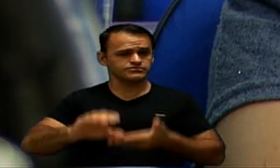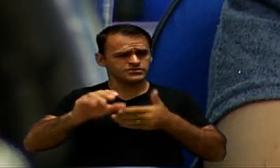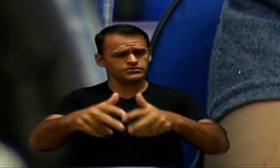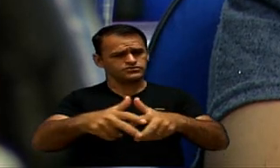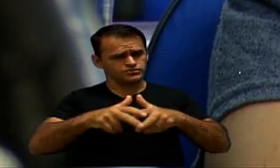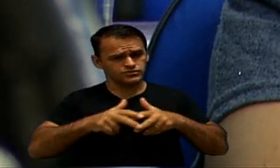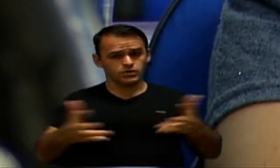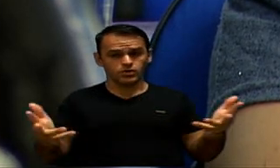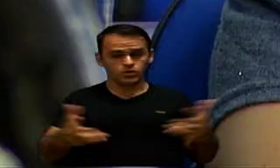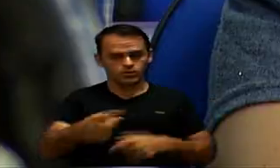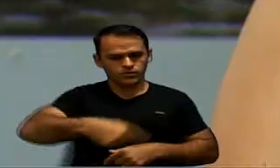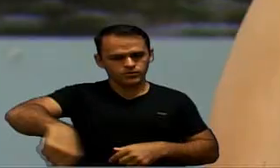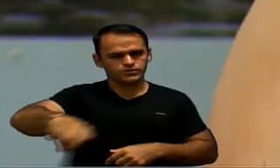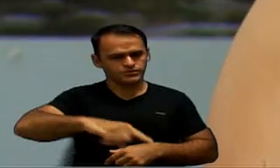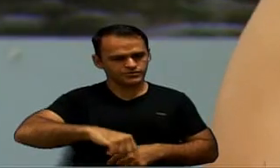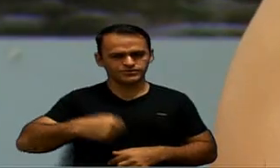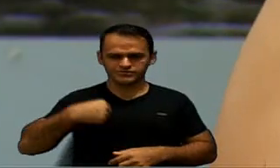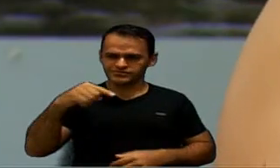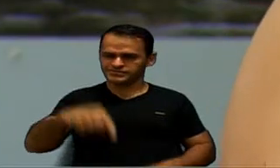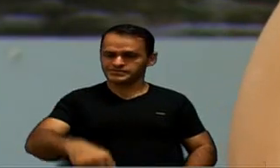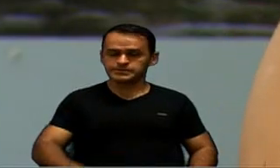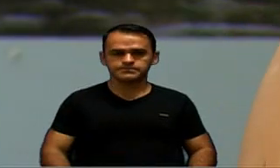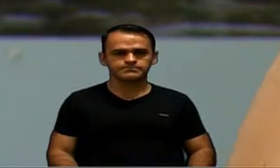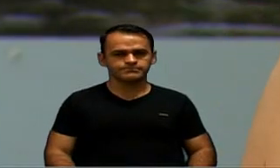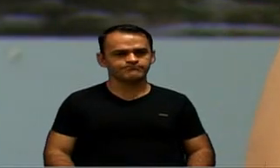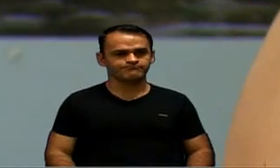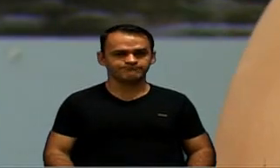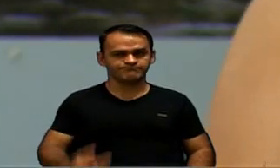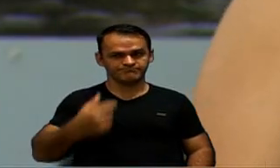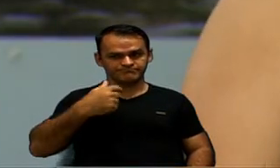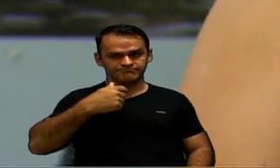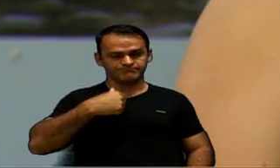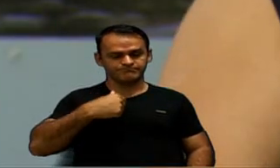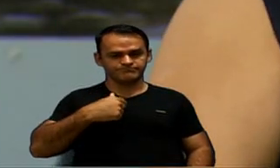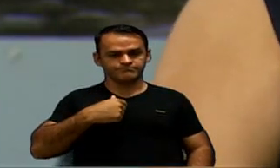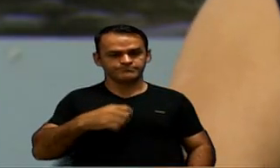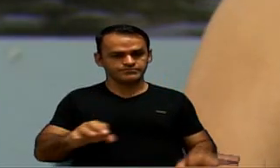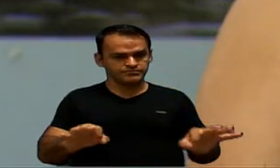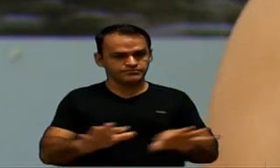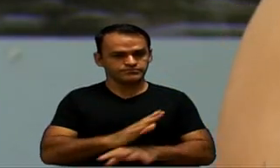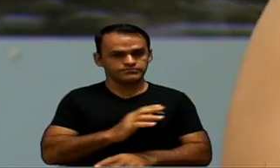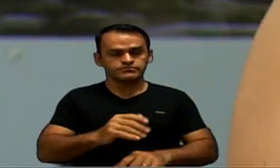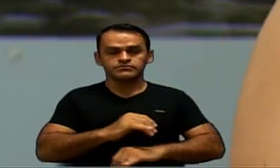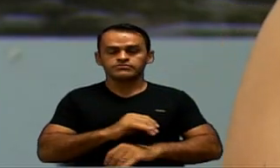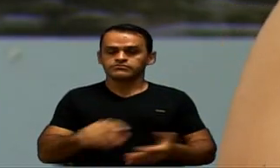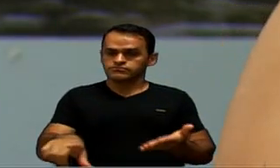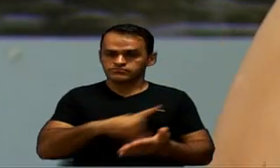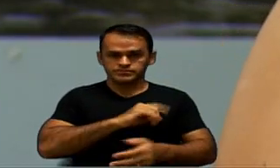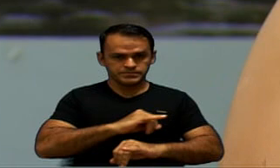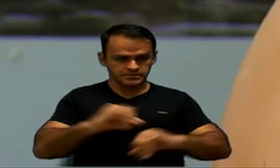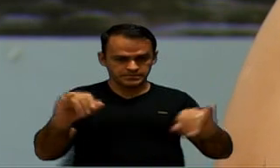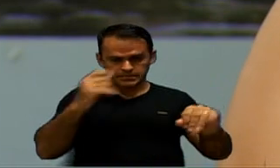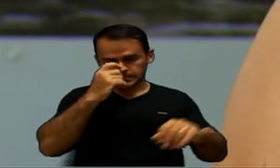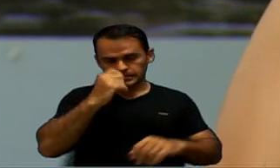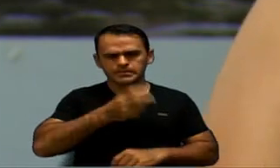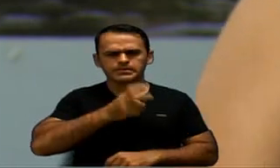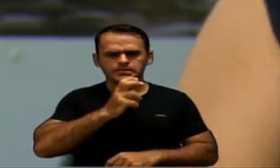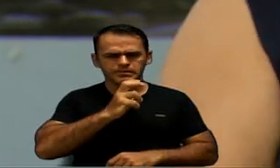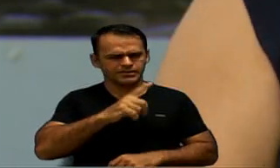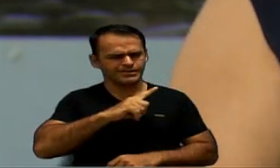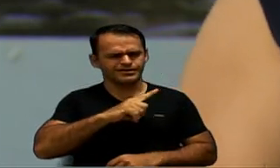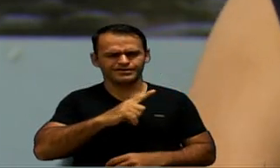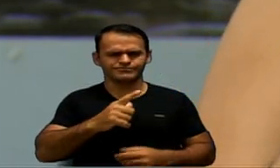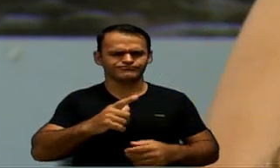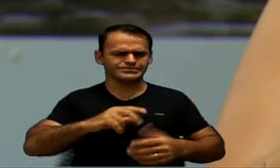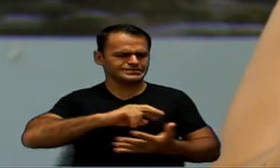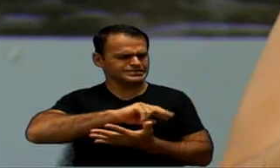aqui. E eu queria falar agora rapidamente, antes que vocês me mandem embora, dos equipamentos públicos. Sorocaba tem realmente uma gama de equipamentos